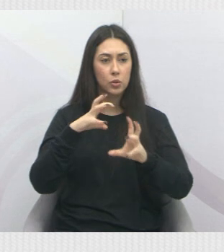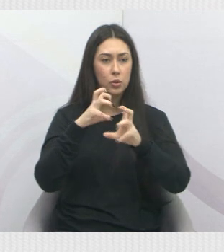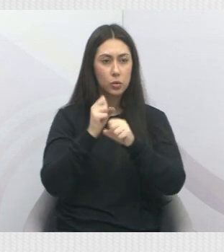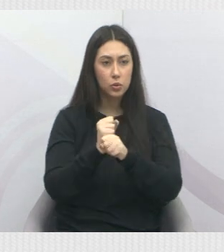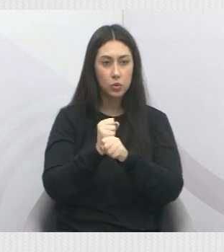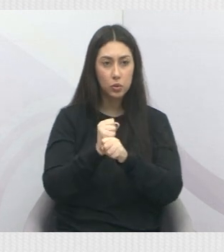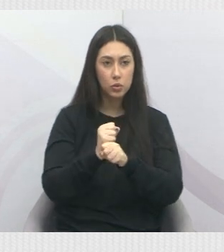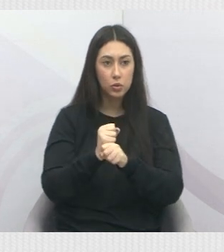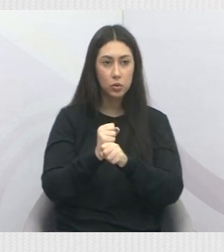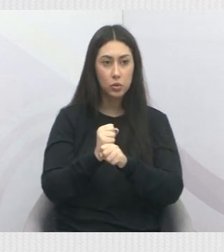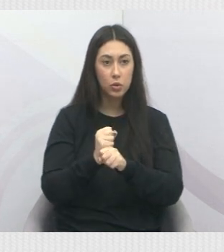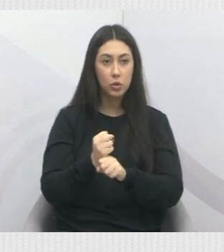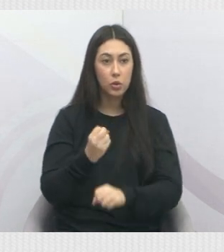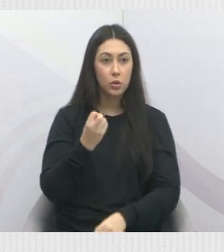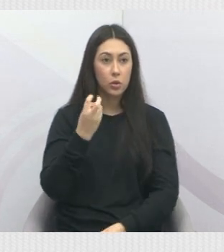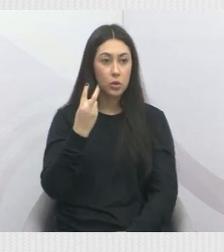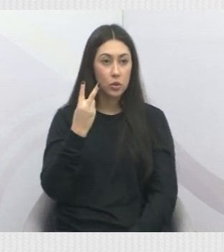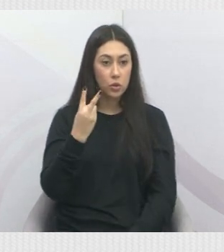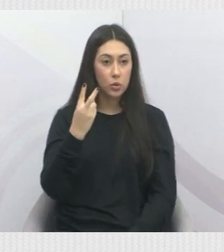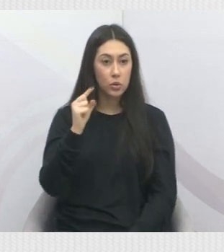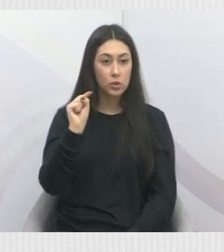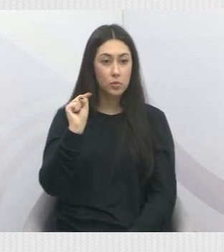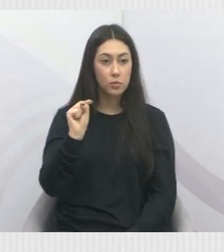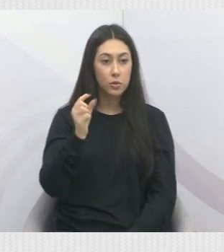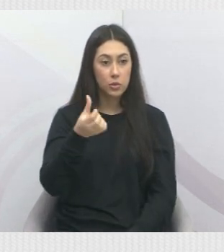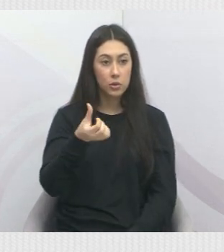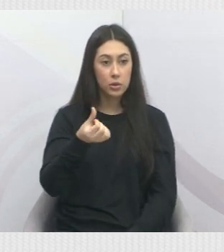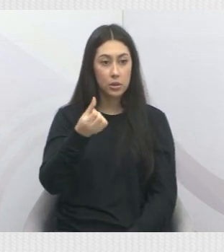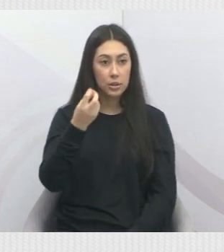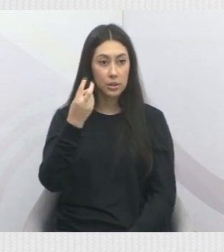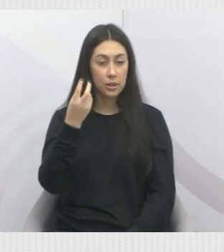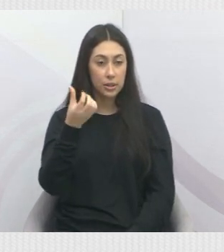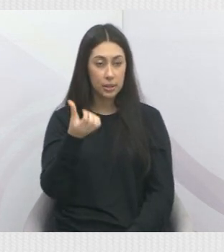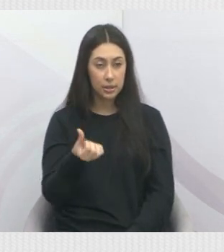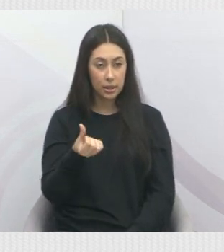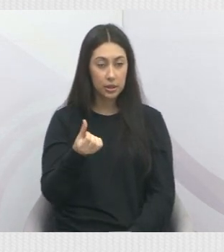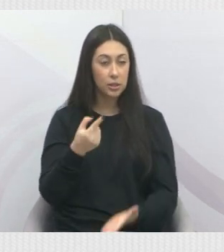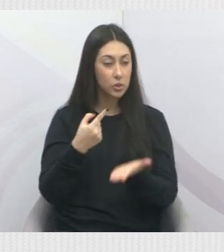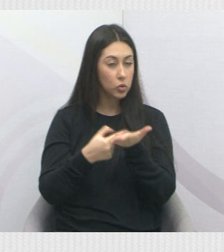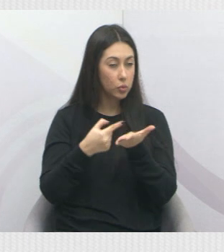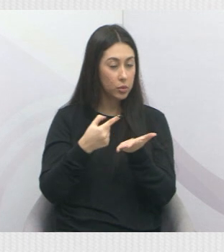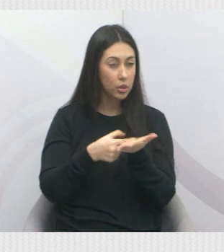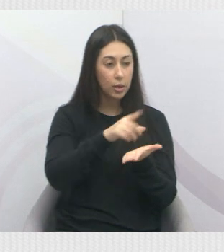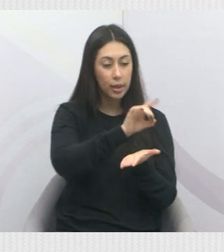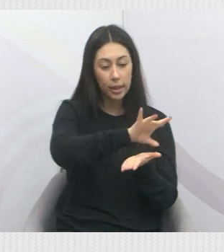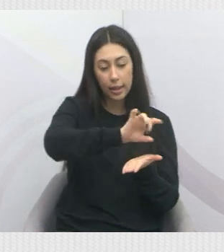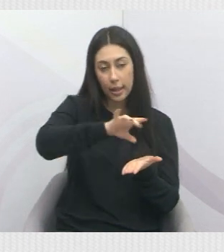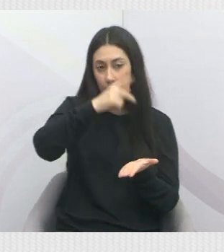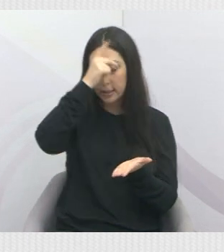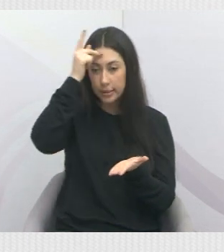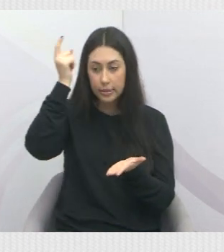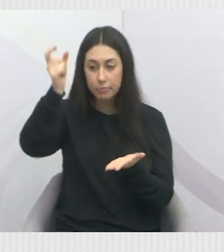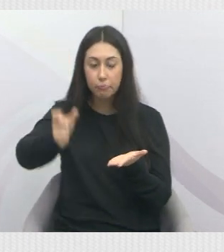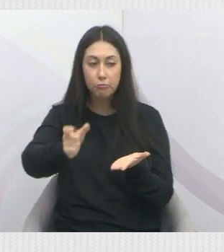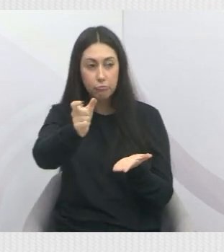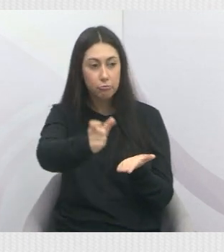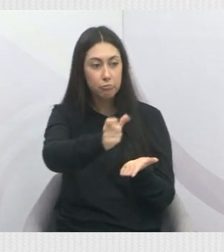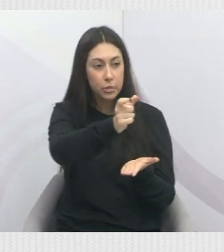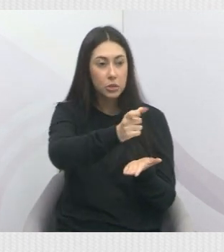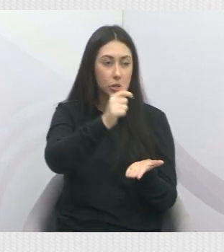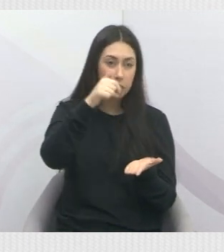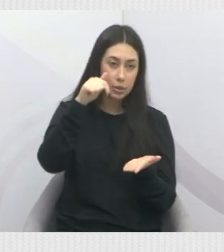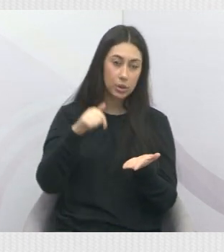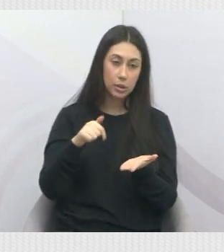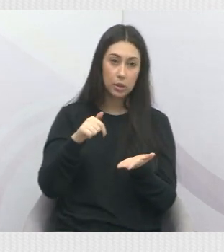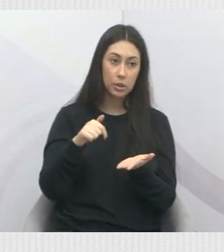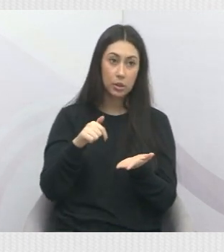totalizamos 2,66 consultas por habitante ofertados na rede de saúde do município de Jacareí, sendo